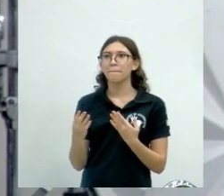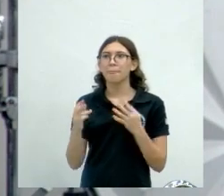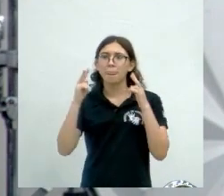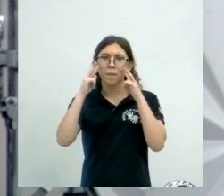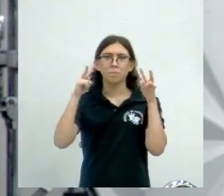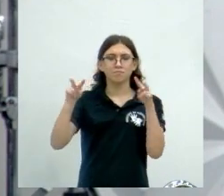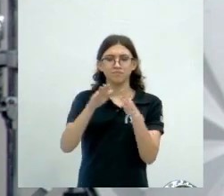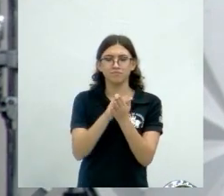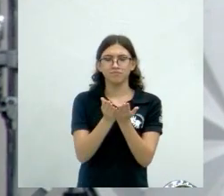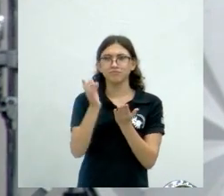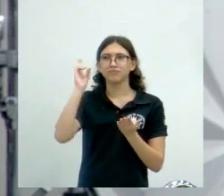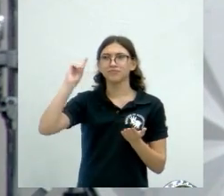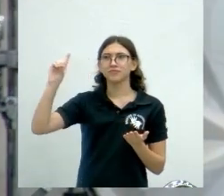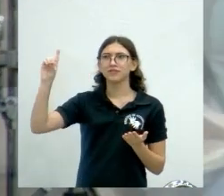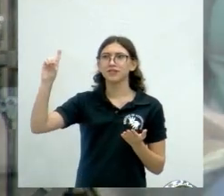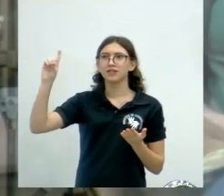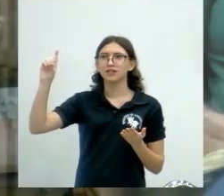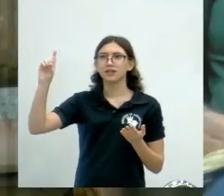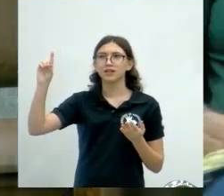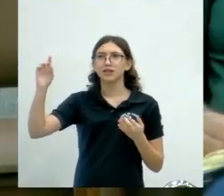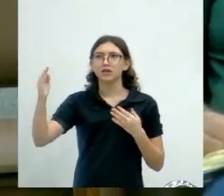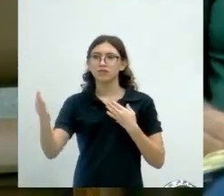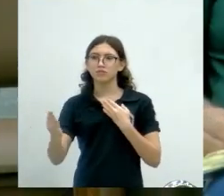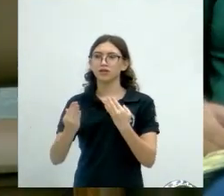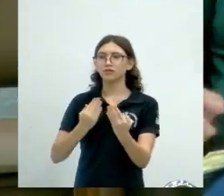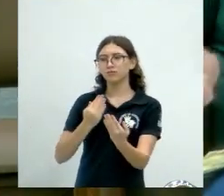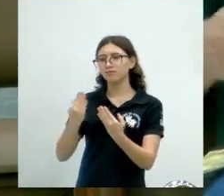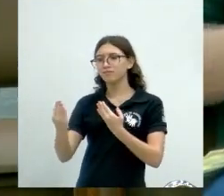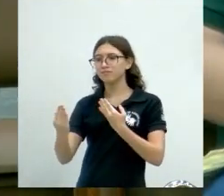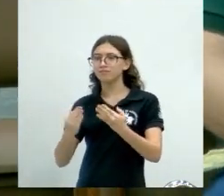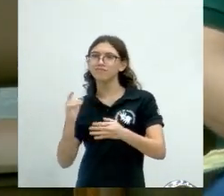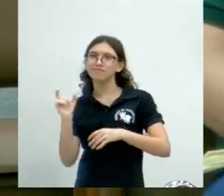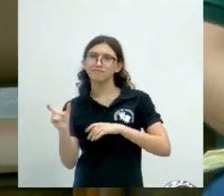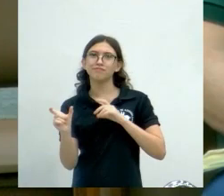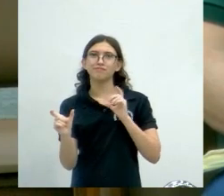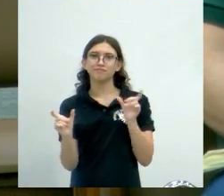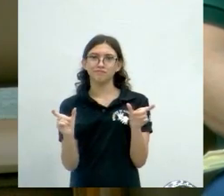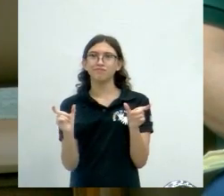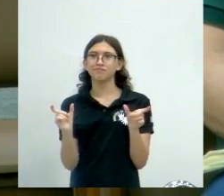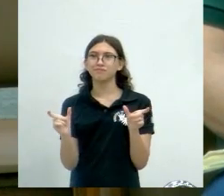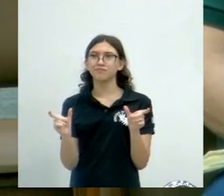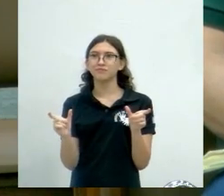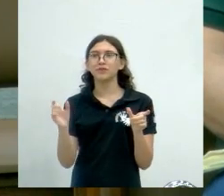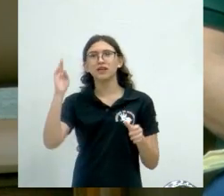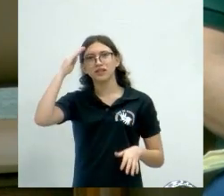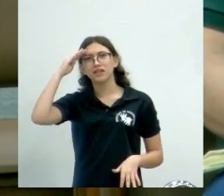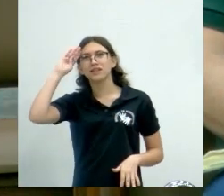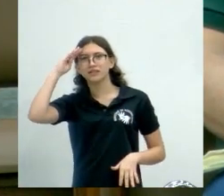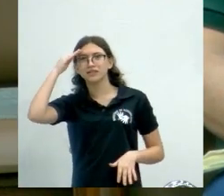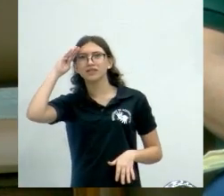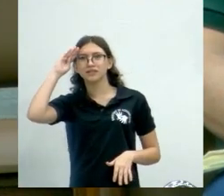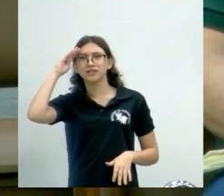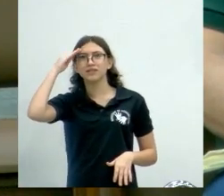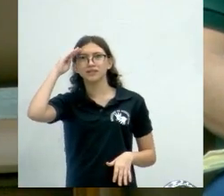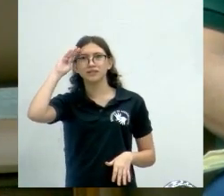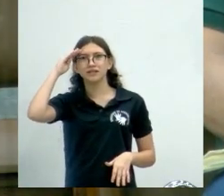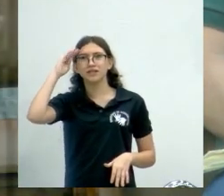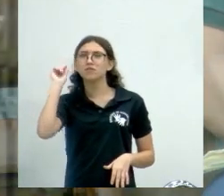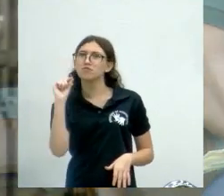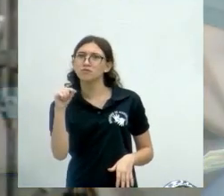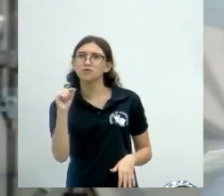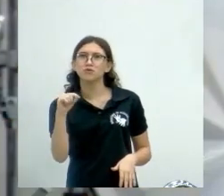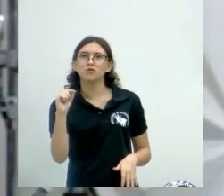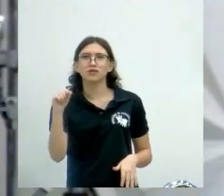E é justamente esse jogo de palavras que nos ajuda até a compreender melhor aquilo que o autor quer